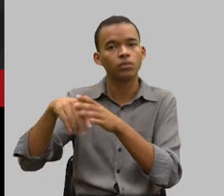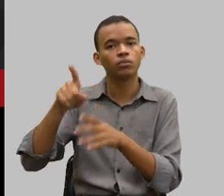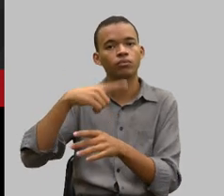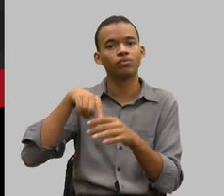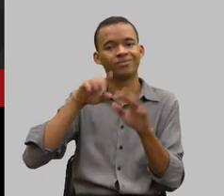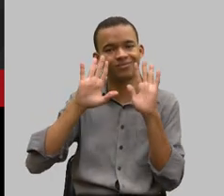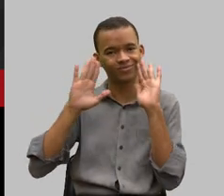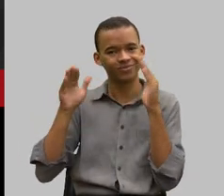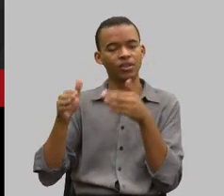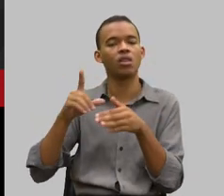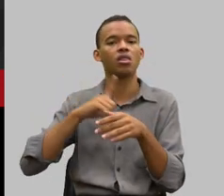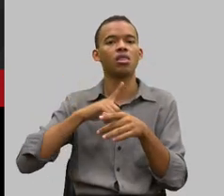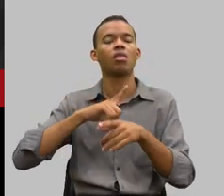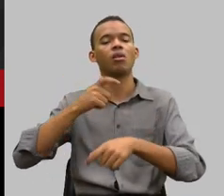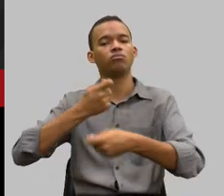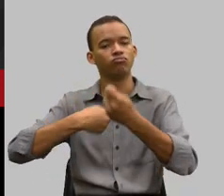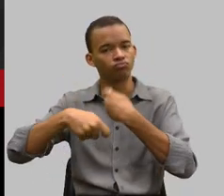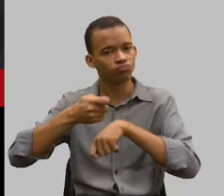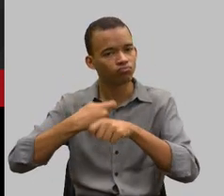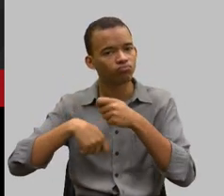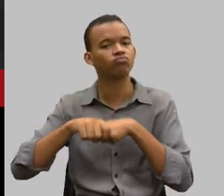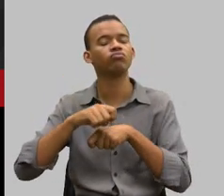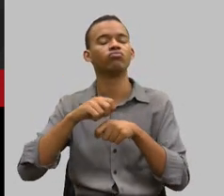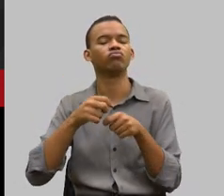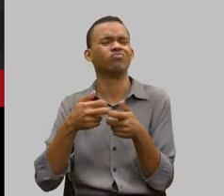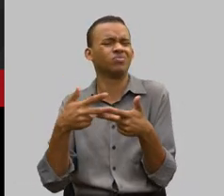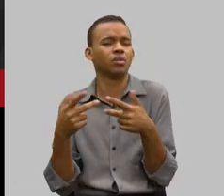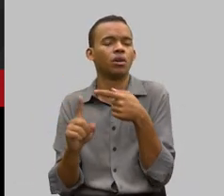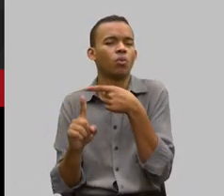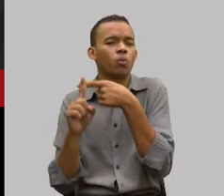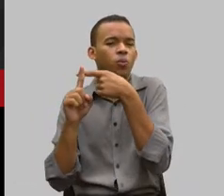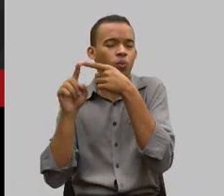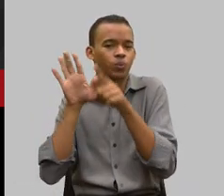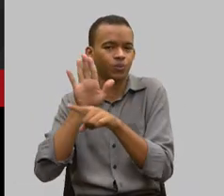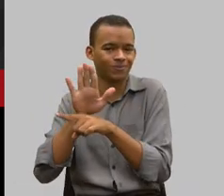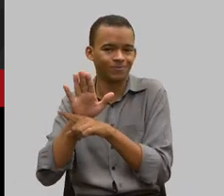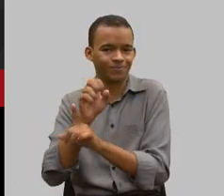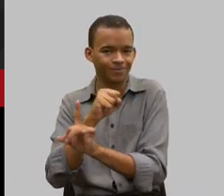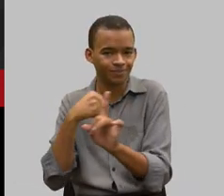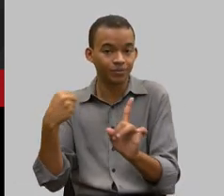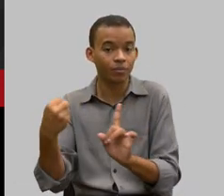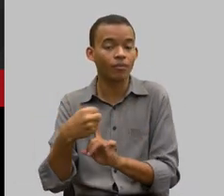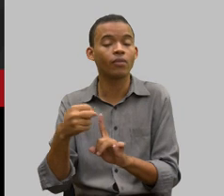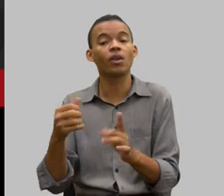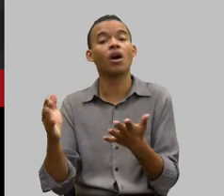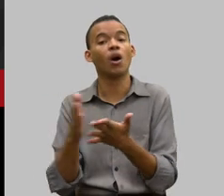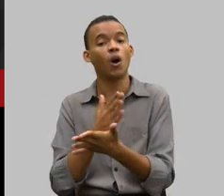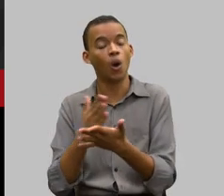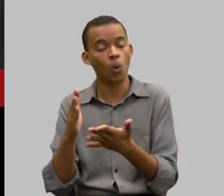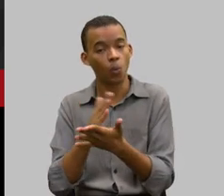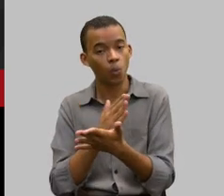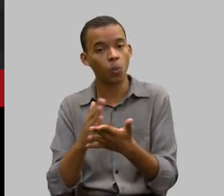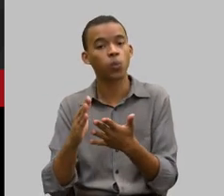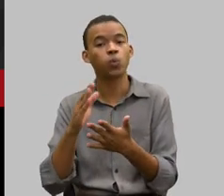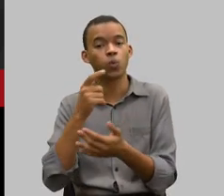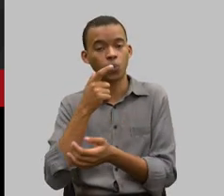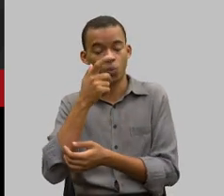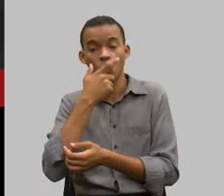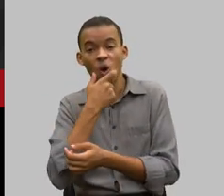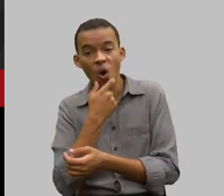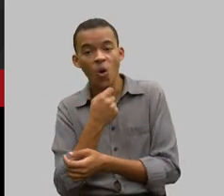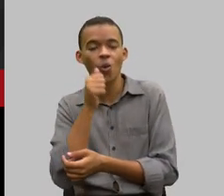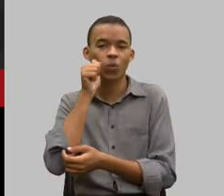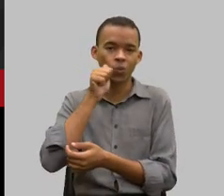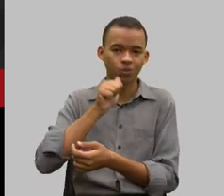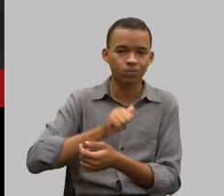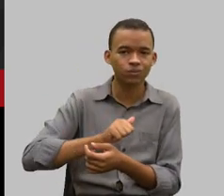benefícios aí inclusive paraa população eh Inclusive tem atletas que estão sendo comercializados através